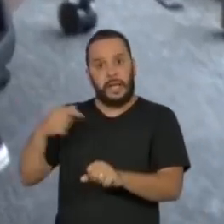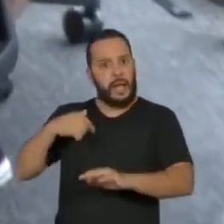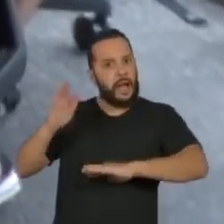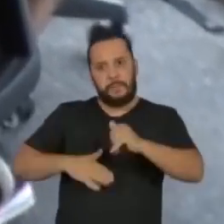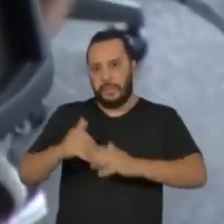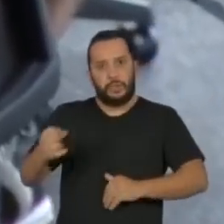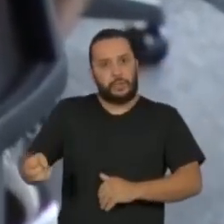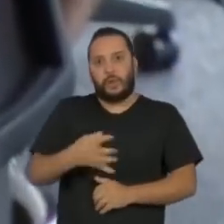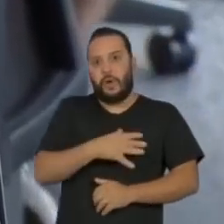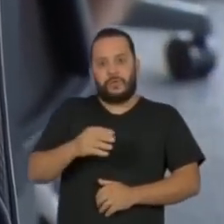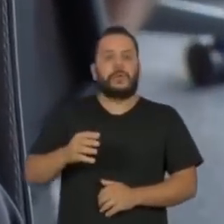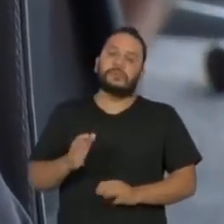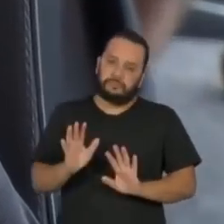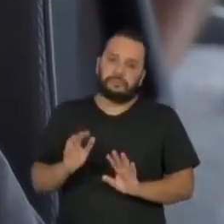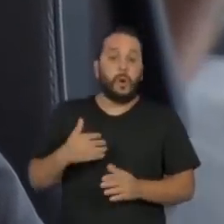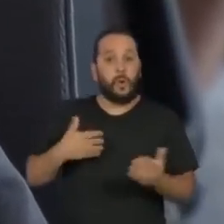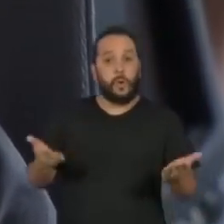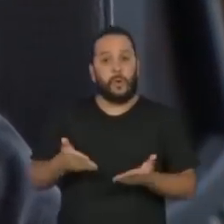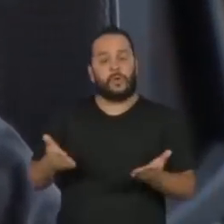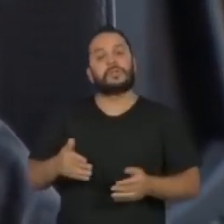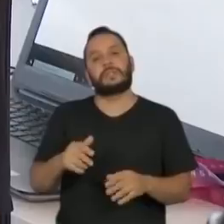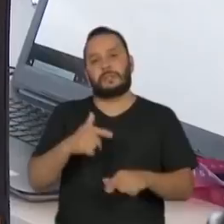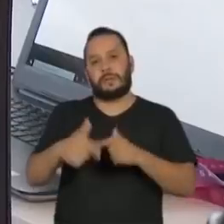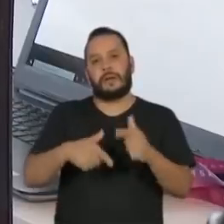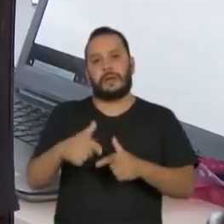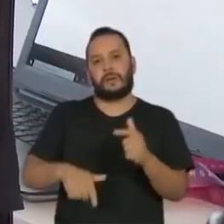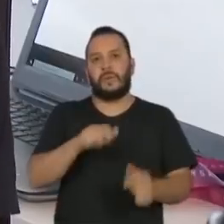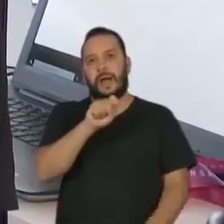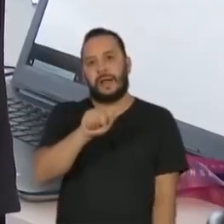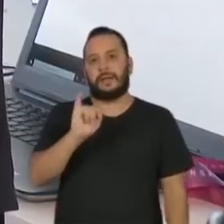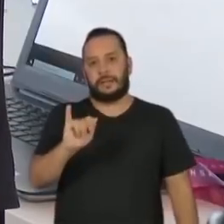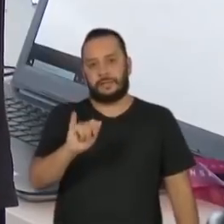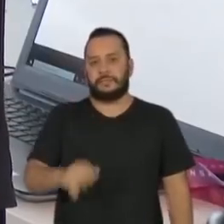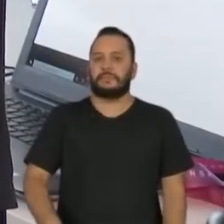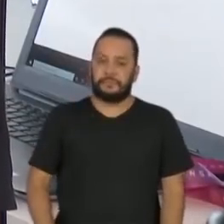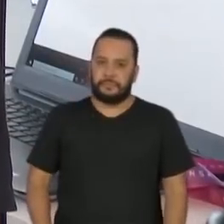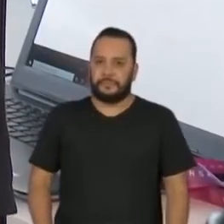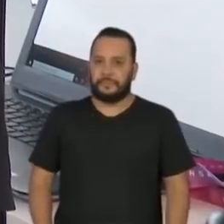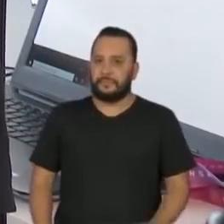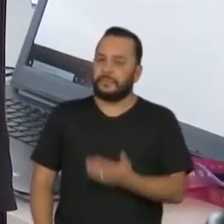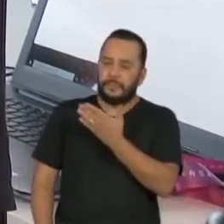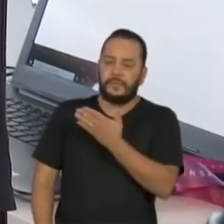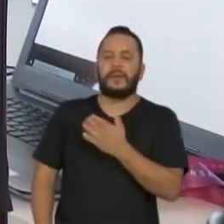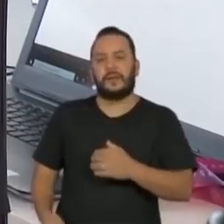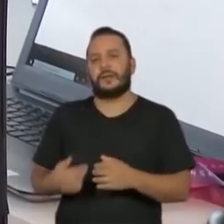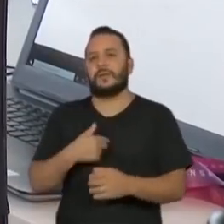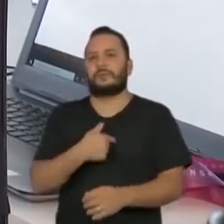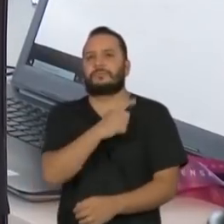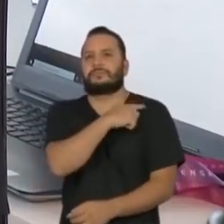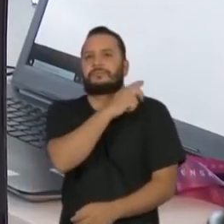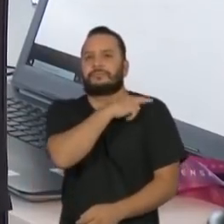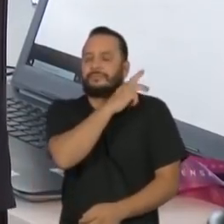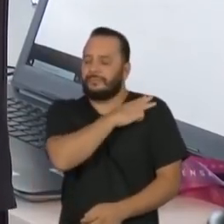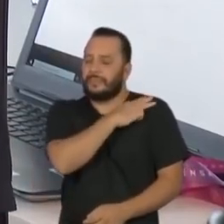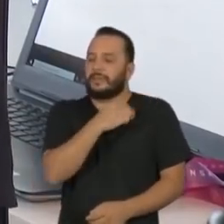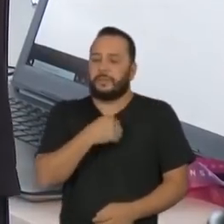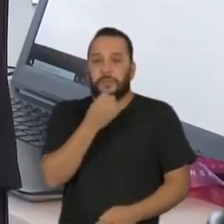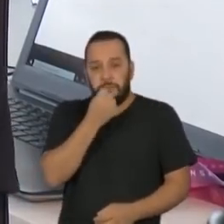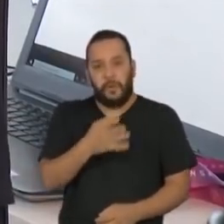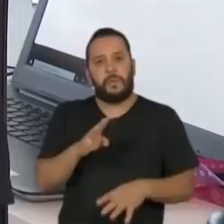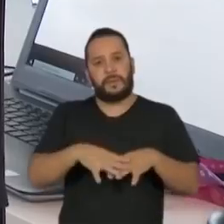habilidades. Hoje, trabalha com inteligência artificial. Sempre gostei muito de matemática no ensino médio, no fundamental. E eu sempre